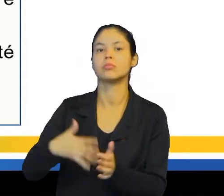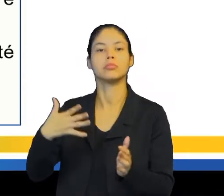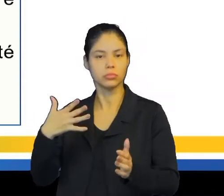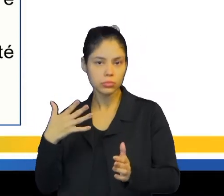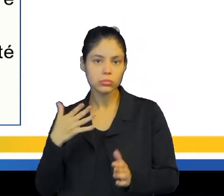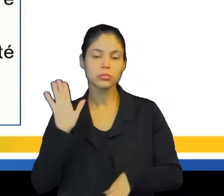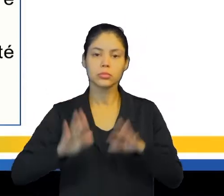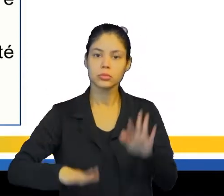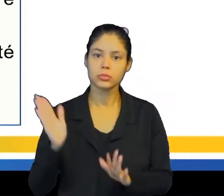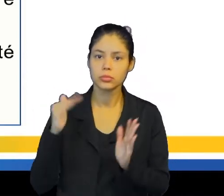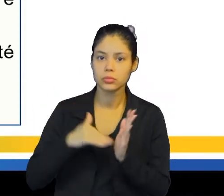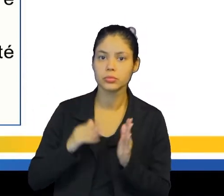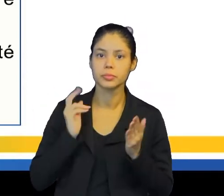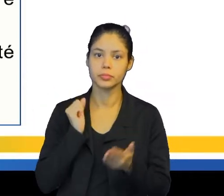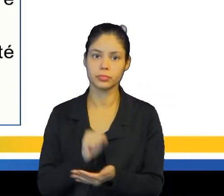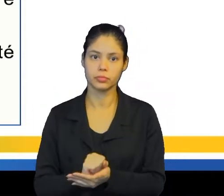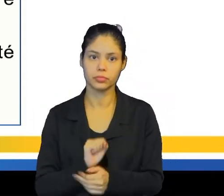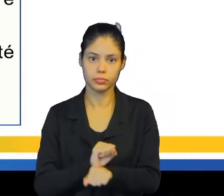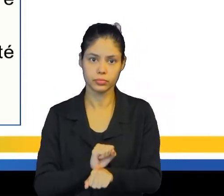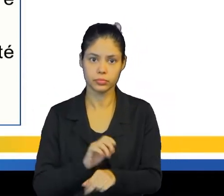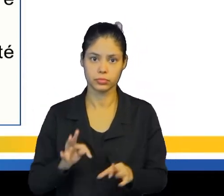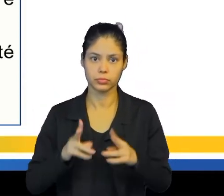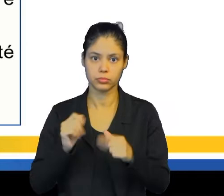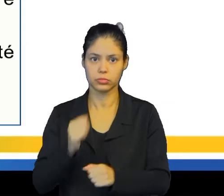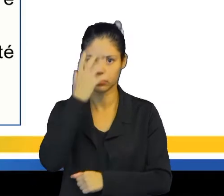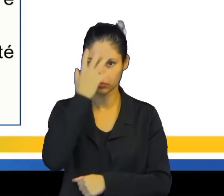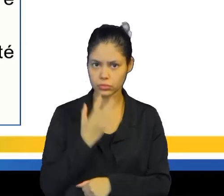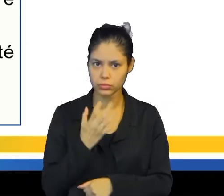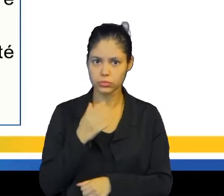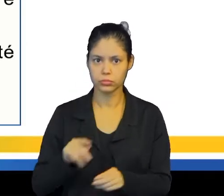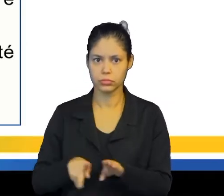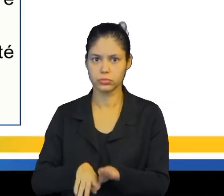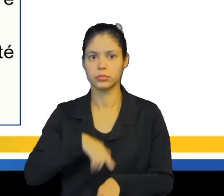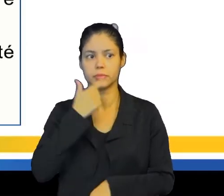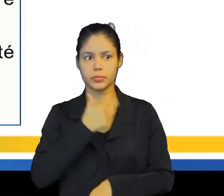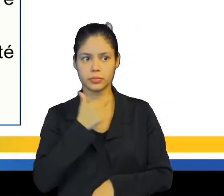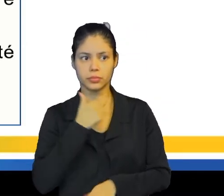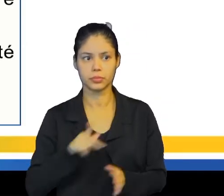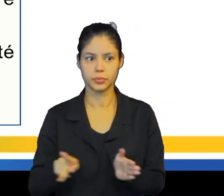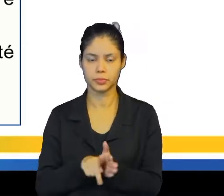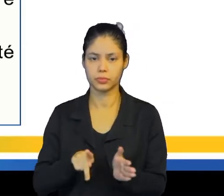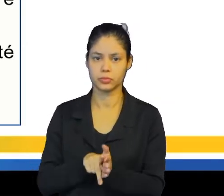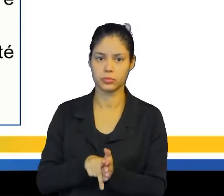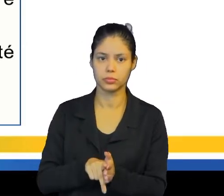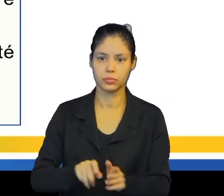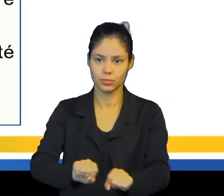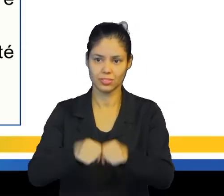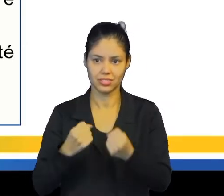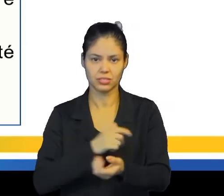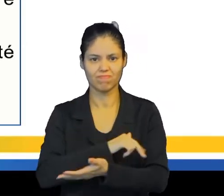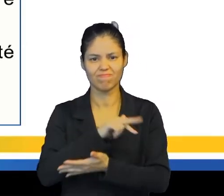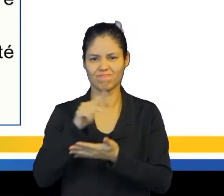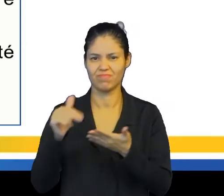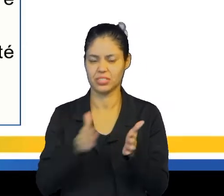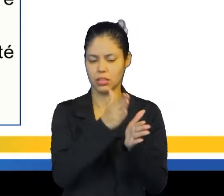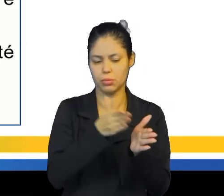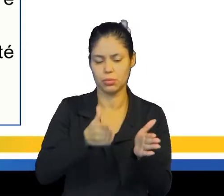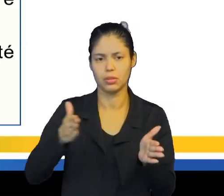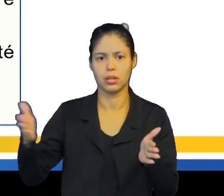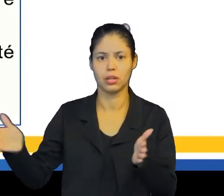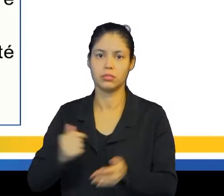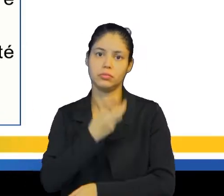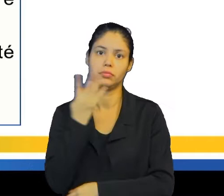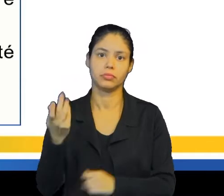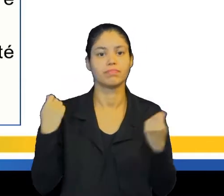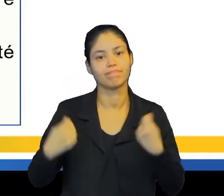vezes, até você parar de levar tudo tão a sério e rir de si mesmo. A vida quebra você em tantas partes,